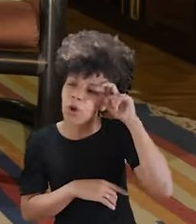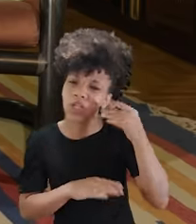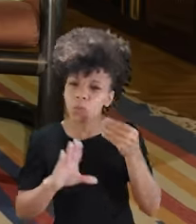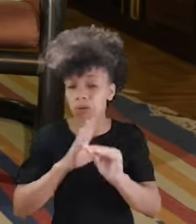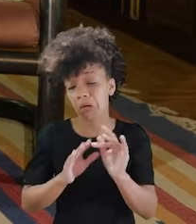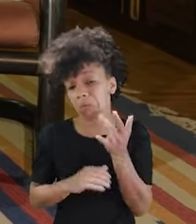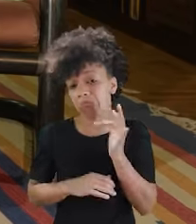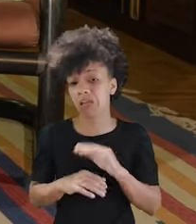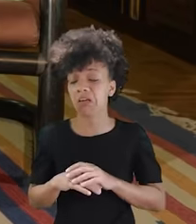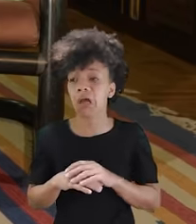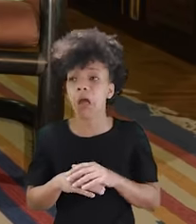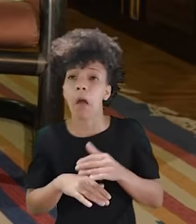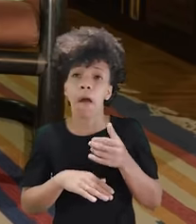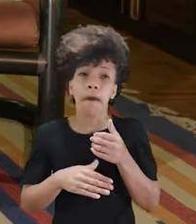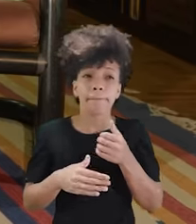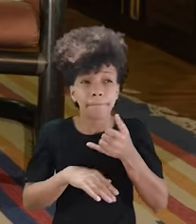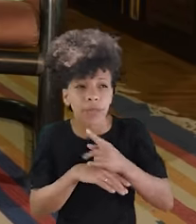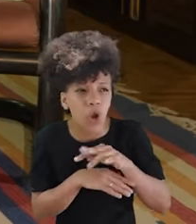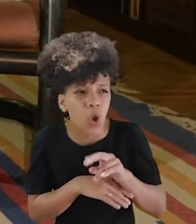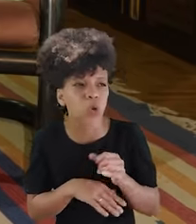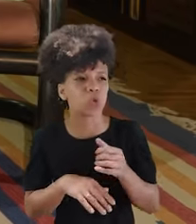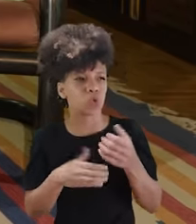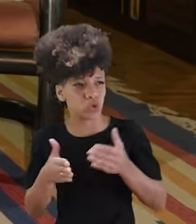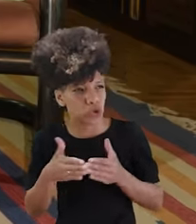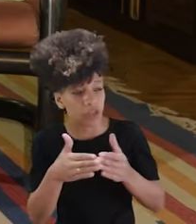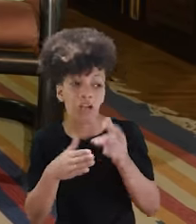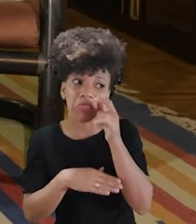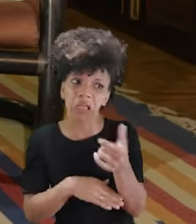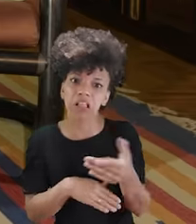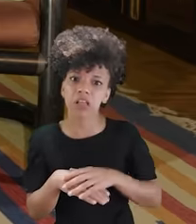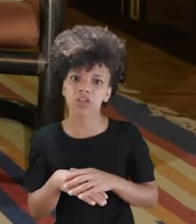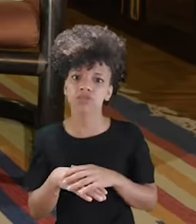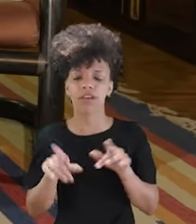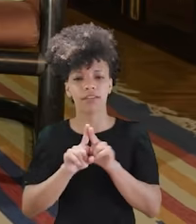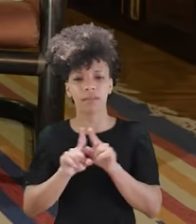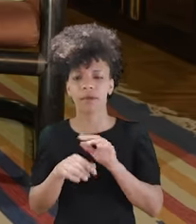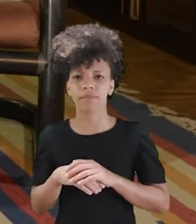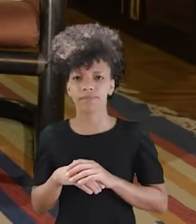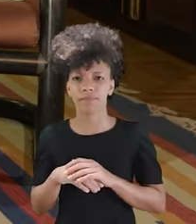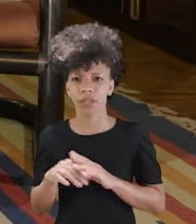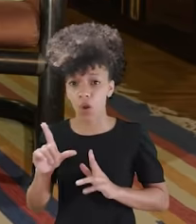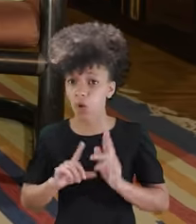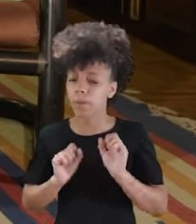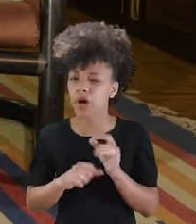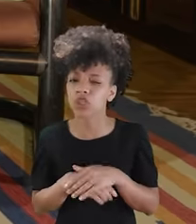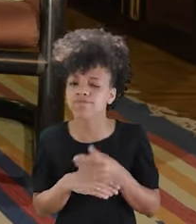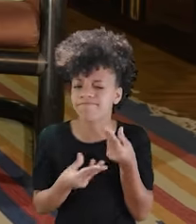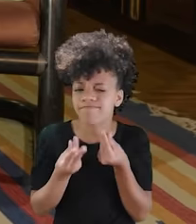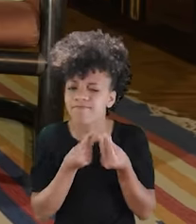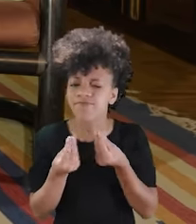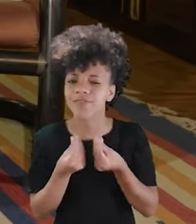eu vá e aí você acaba Tá quanto pode ser um aperitivo é uma permite vinho que tem Puxa você para todo o resto por